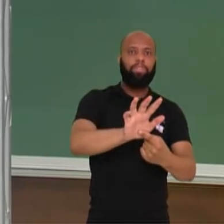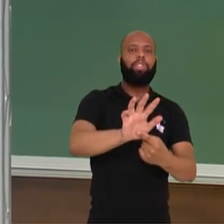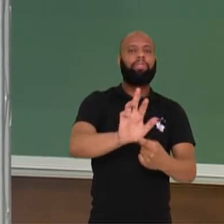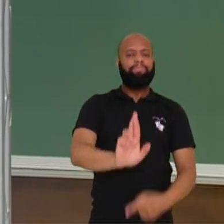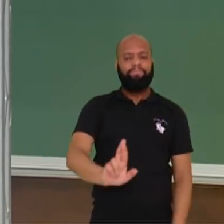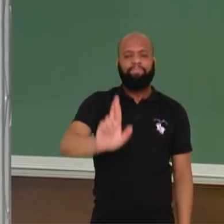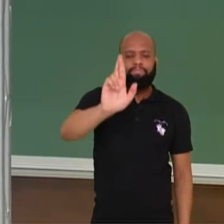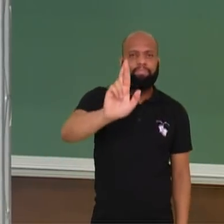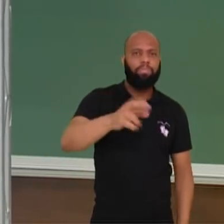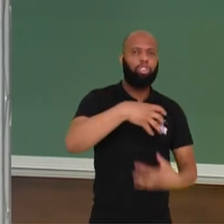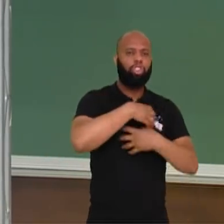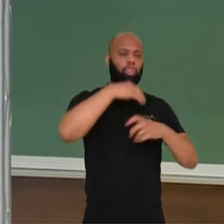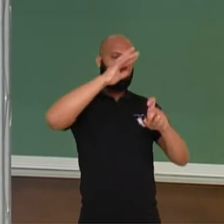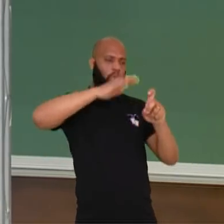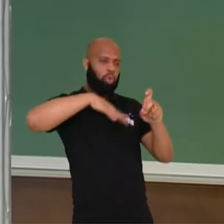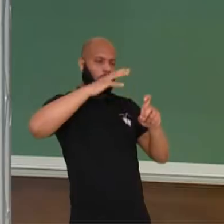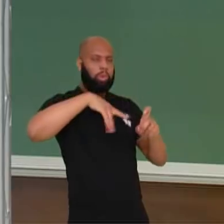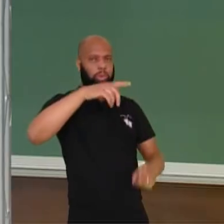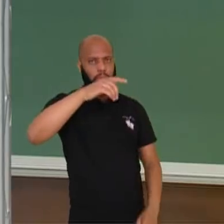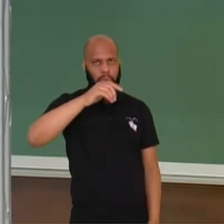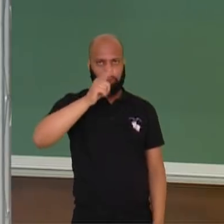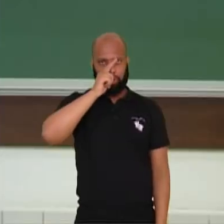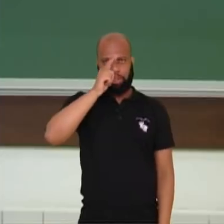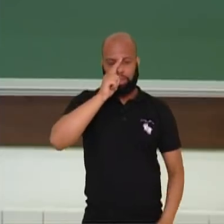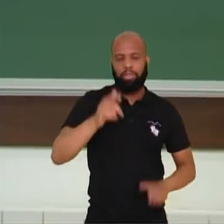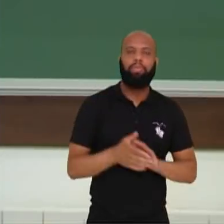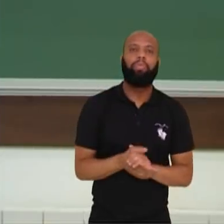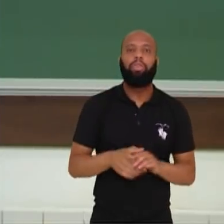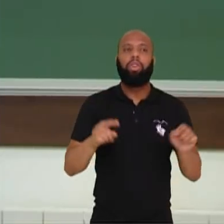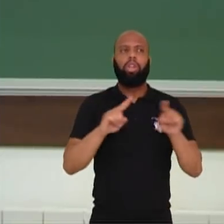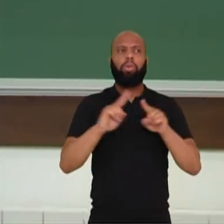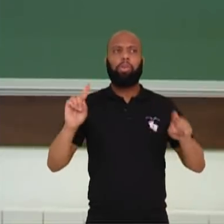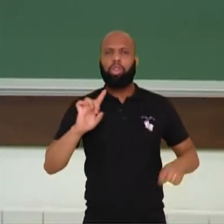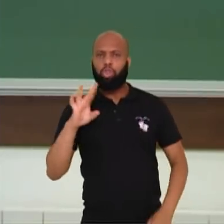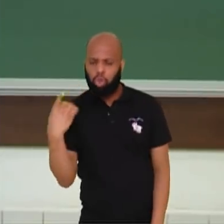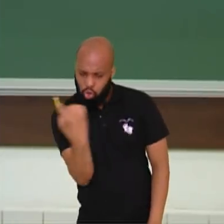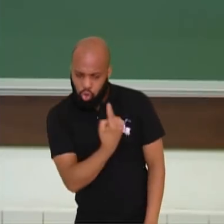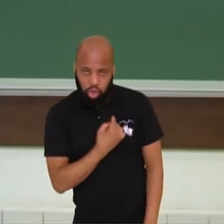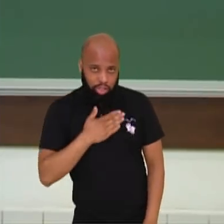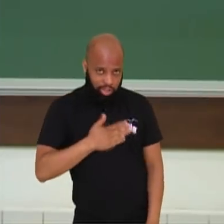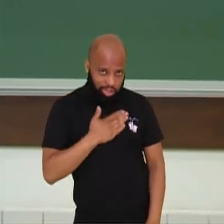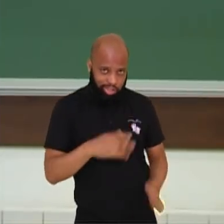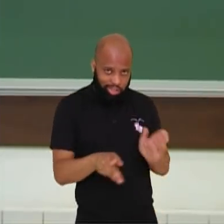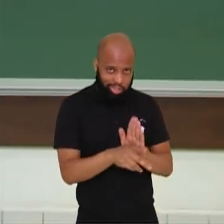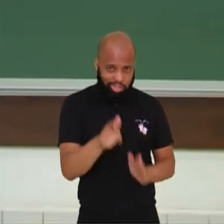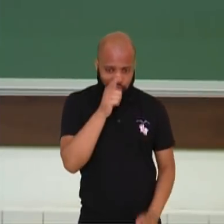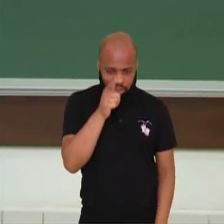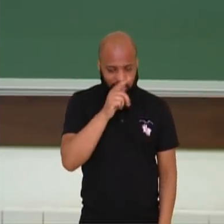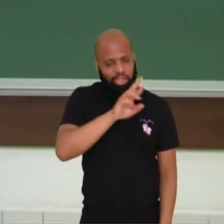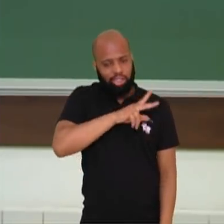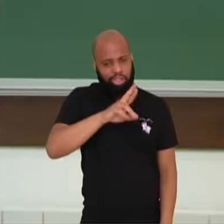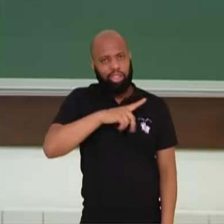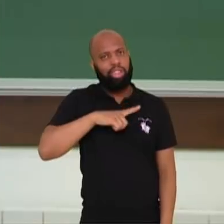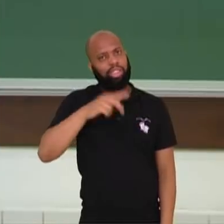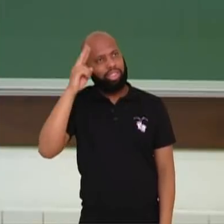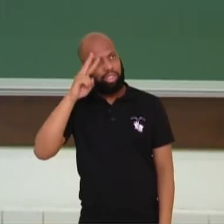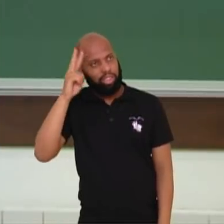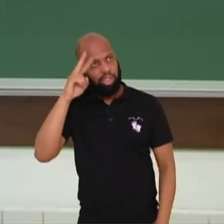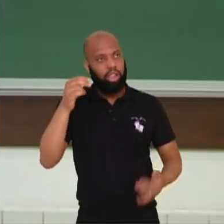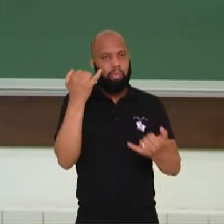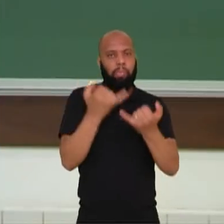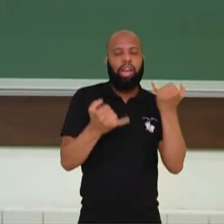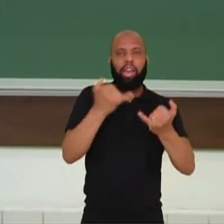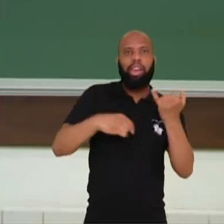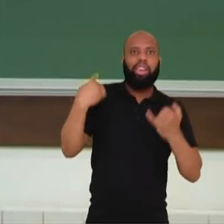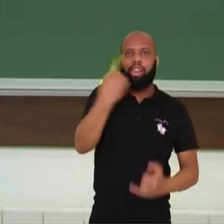mitologia grega. Tem duas coisas. Não só nós gostamos da mitologia grega, são histórias que fazem a nossa cabeça, o